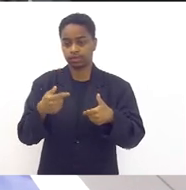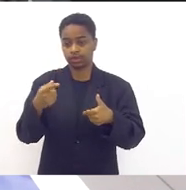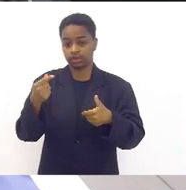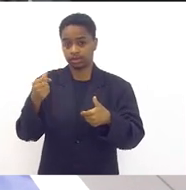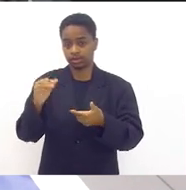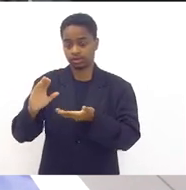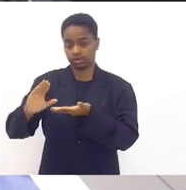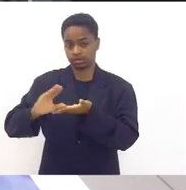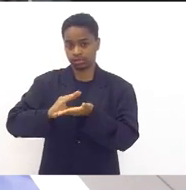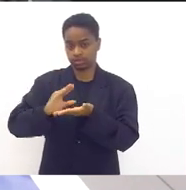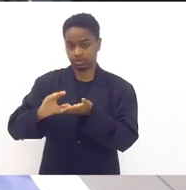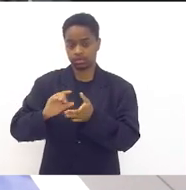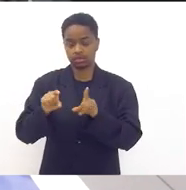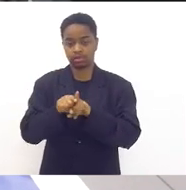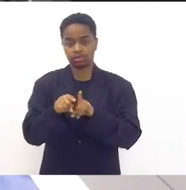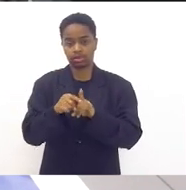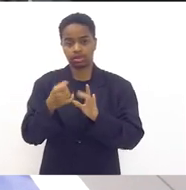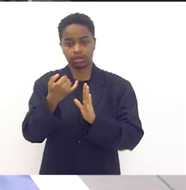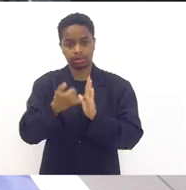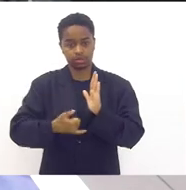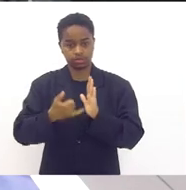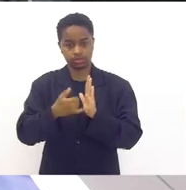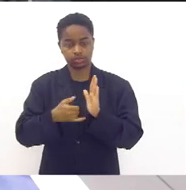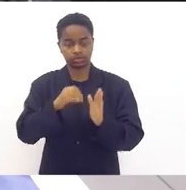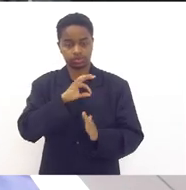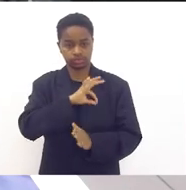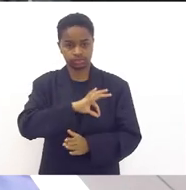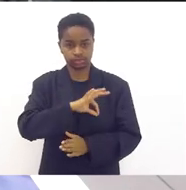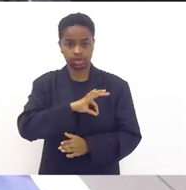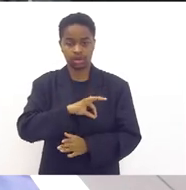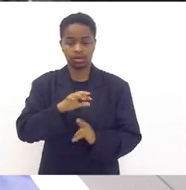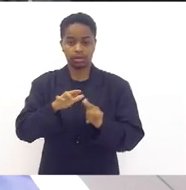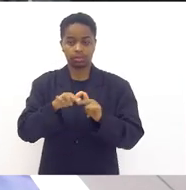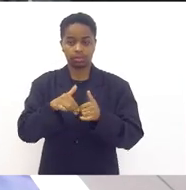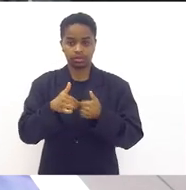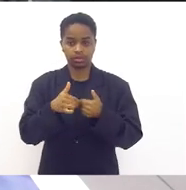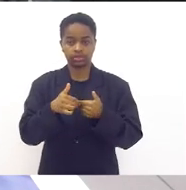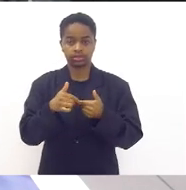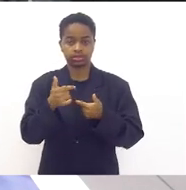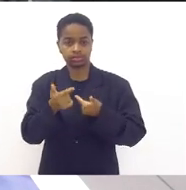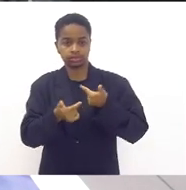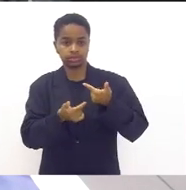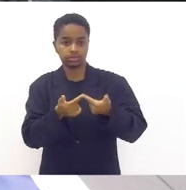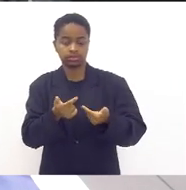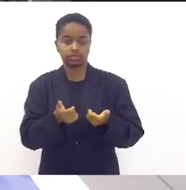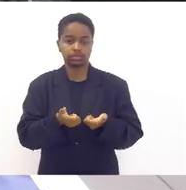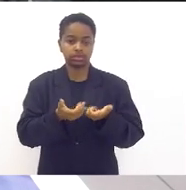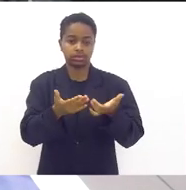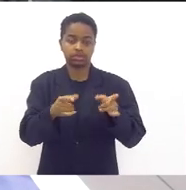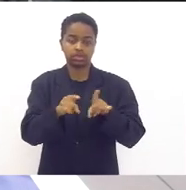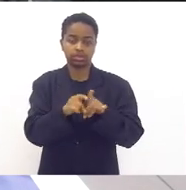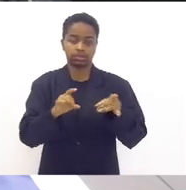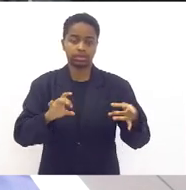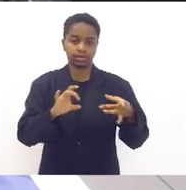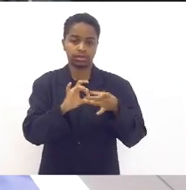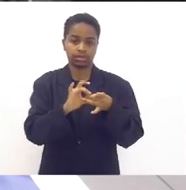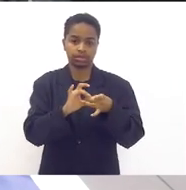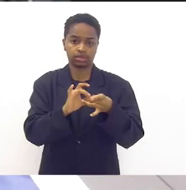receitas, o imposto de renda retido de prestadores de serviços também é de titularidade dos